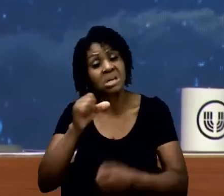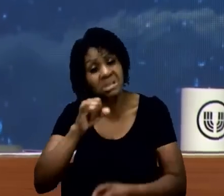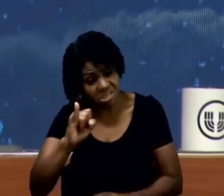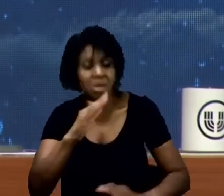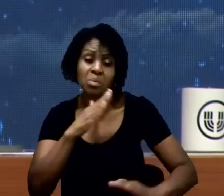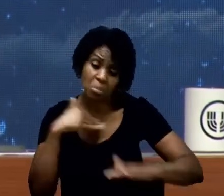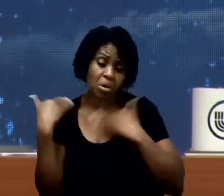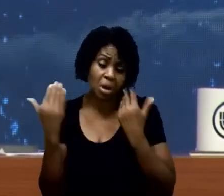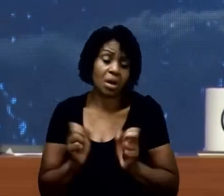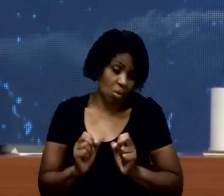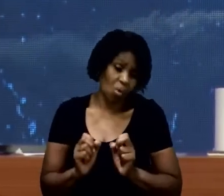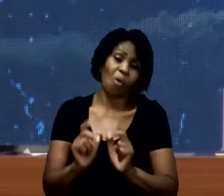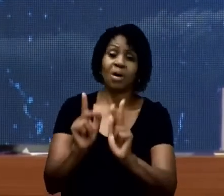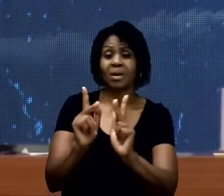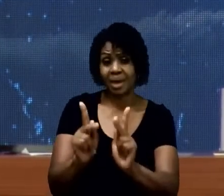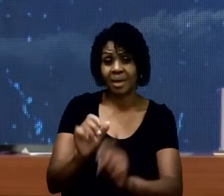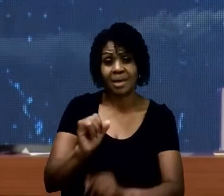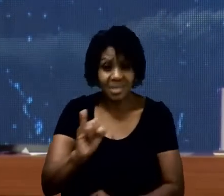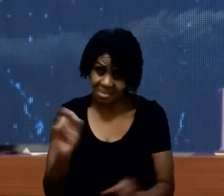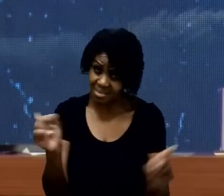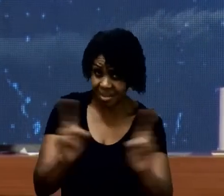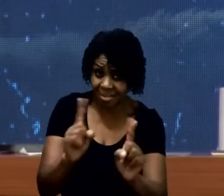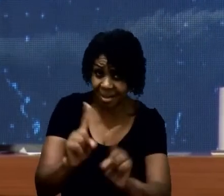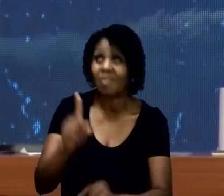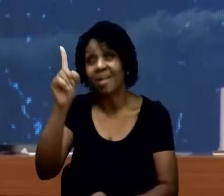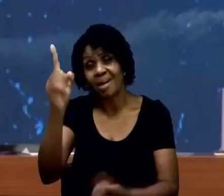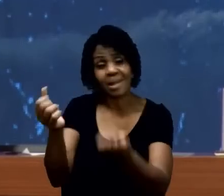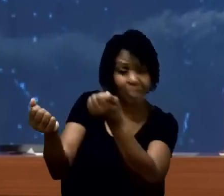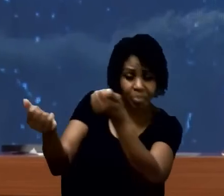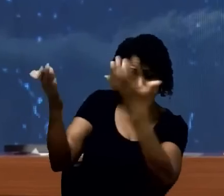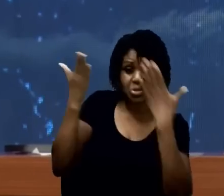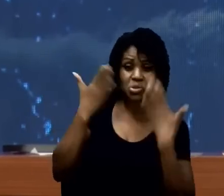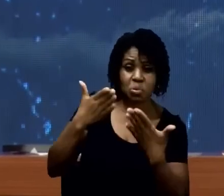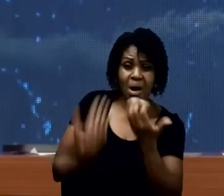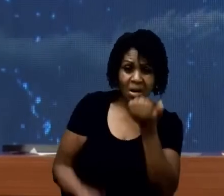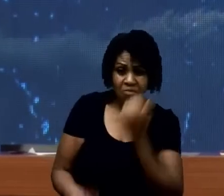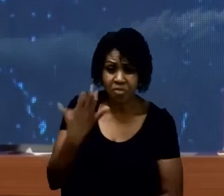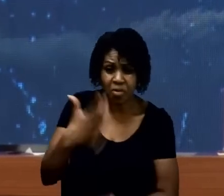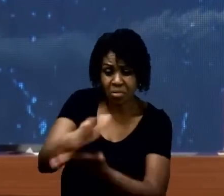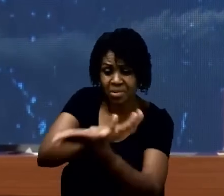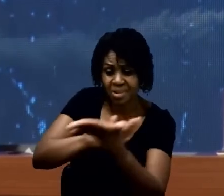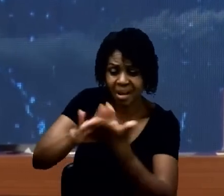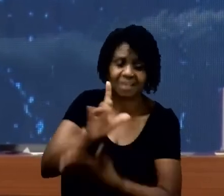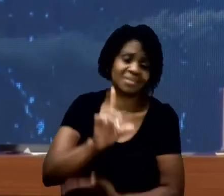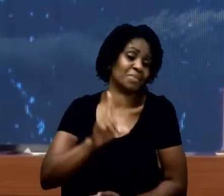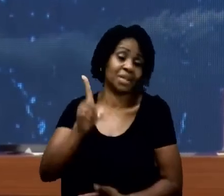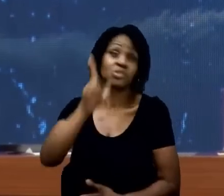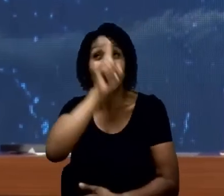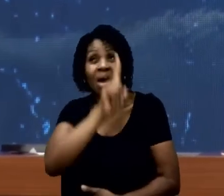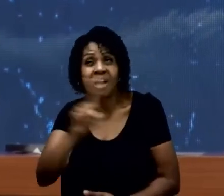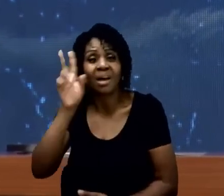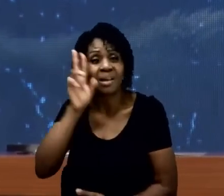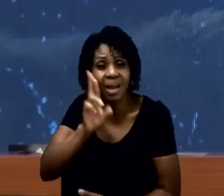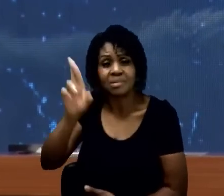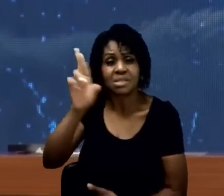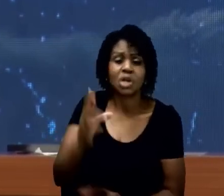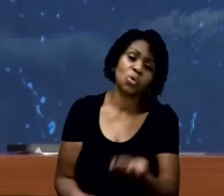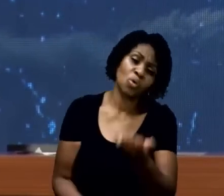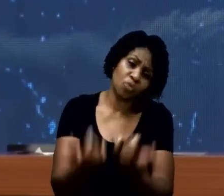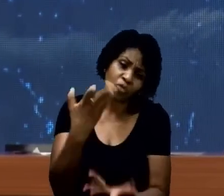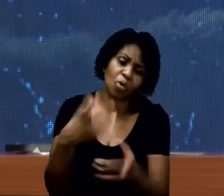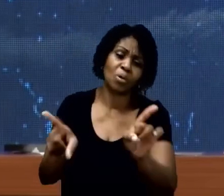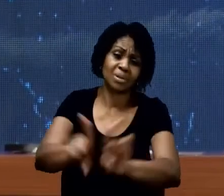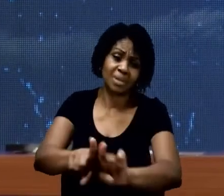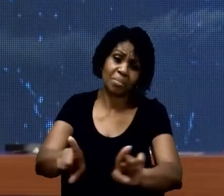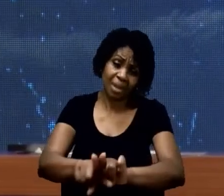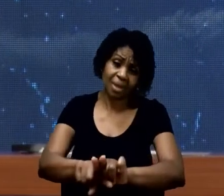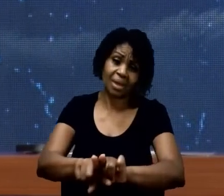minha hora. Eu vou morrer. Mas se não chegou a minha hora. Esse fogo não é nada para o meu Deus. Porque ele é senhor sobre o fogo.